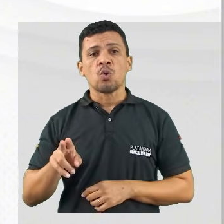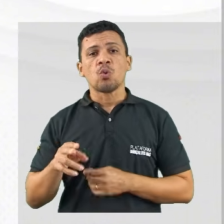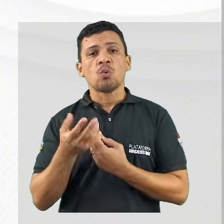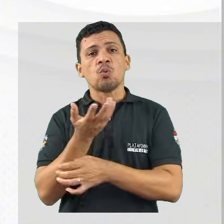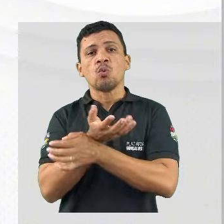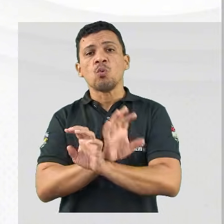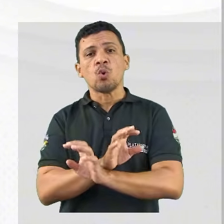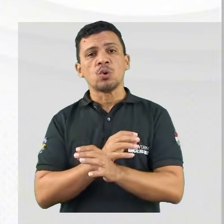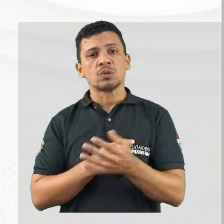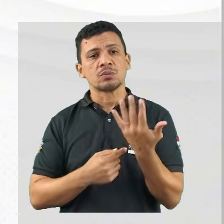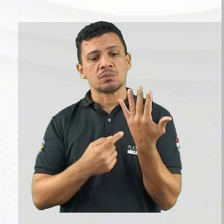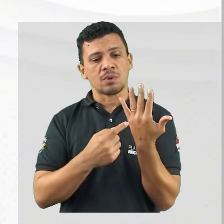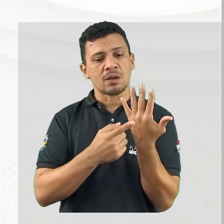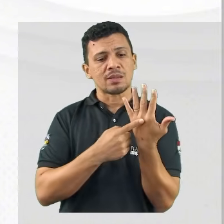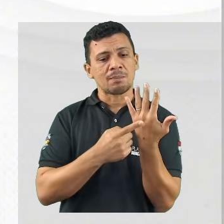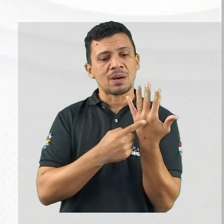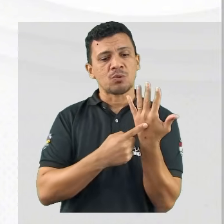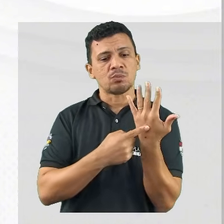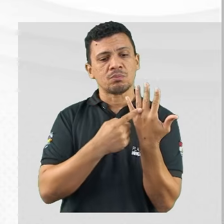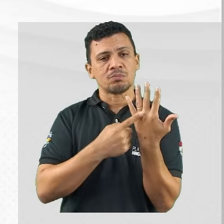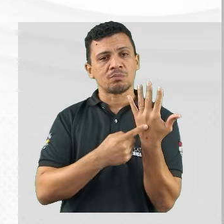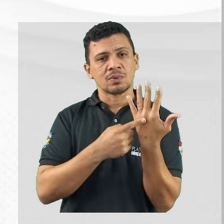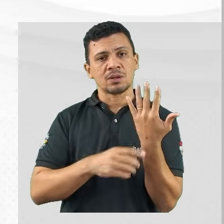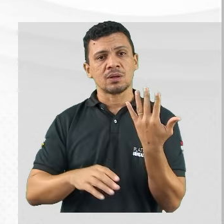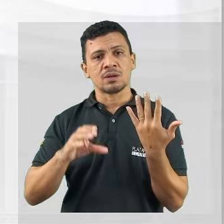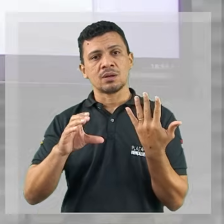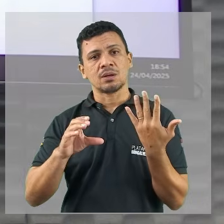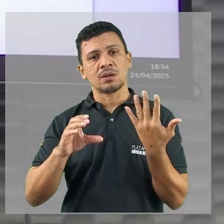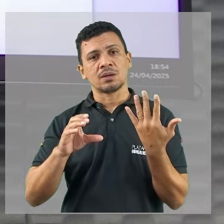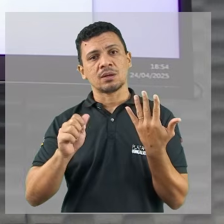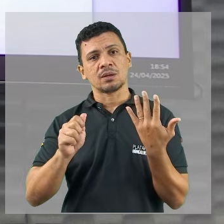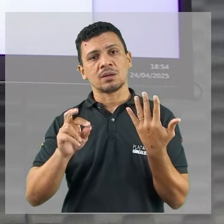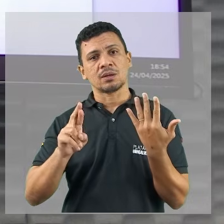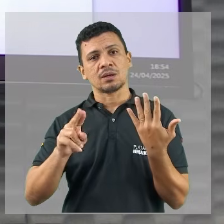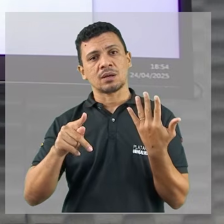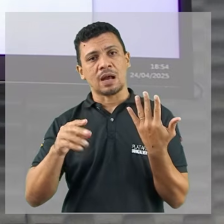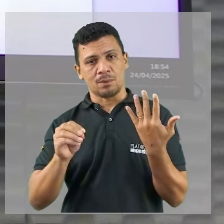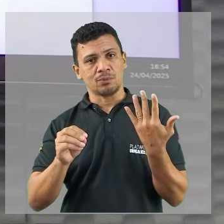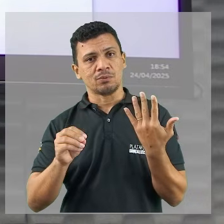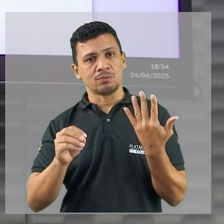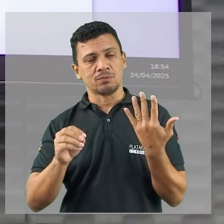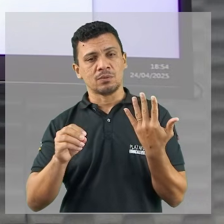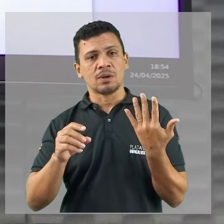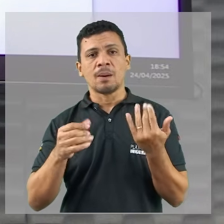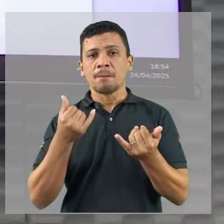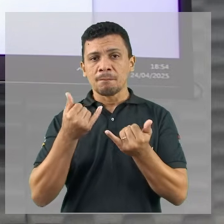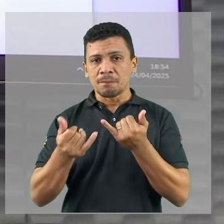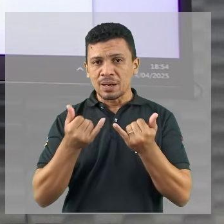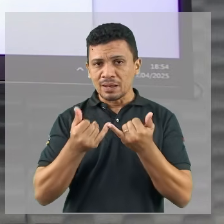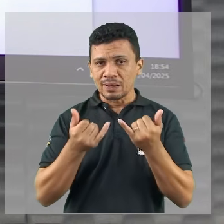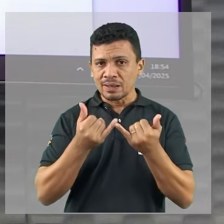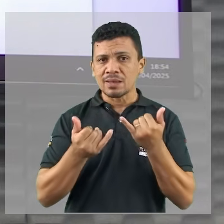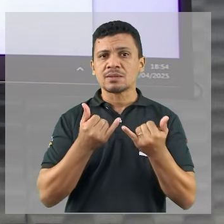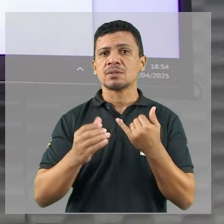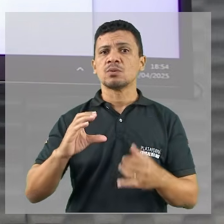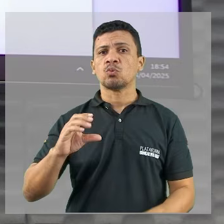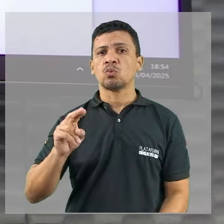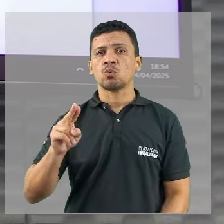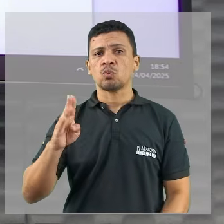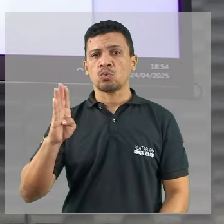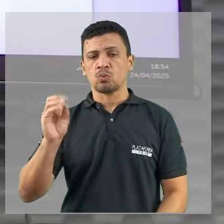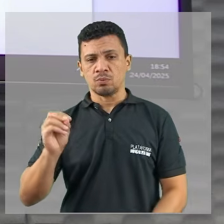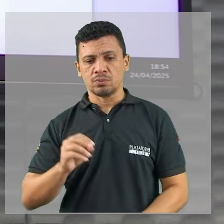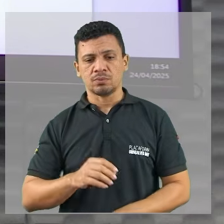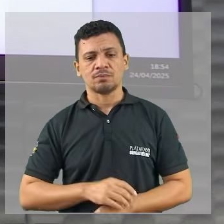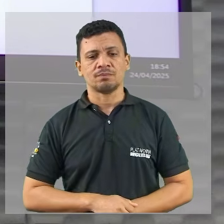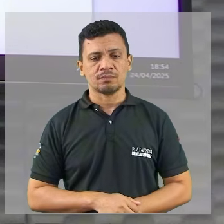chama de carpo, tá? São ossos que têm um formato de cubo. Então eles são classificados como